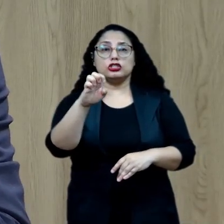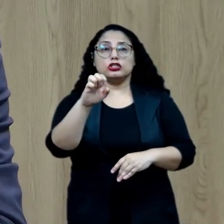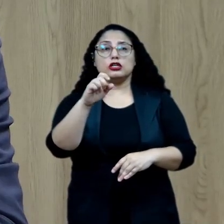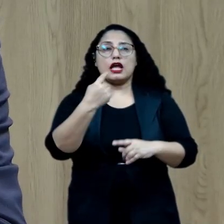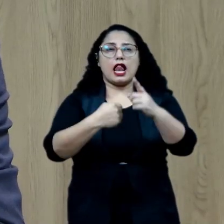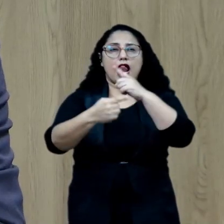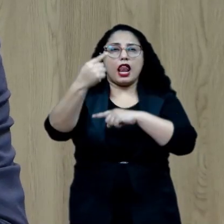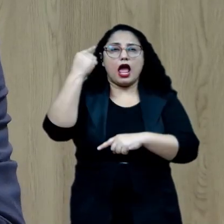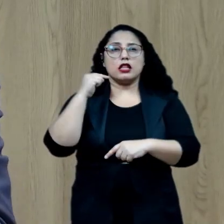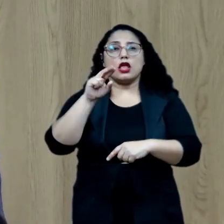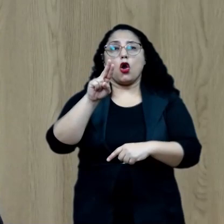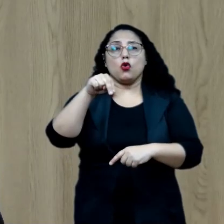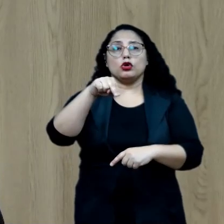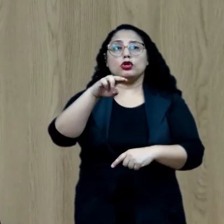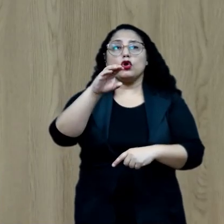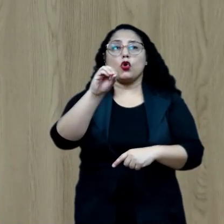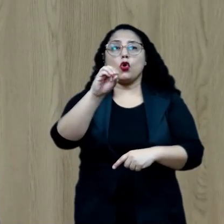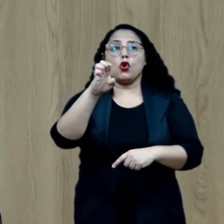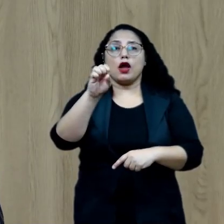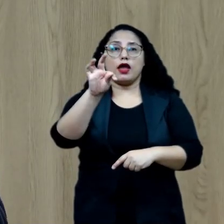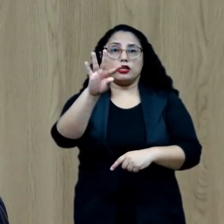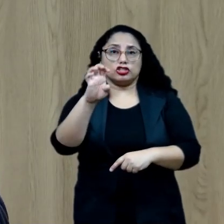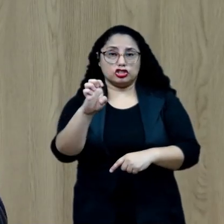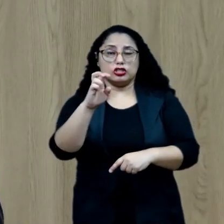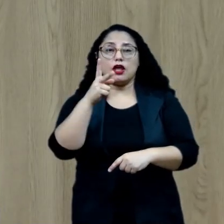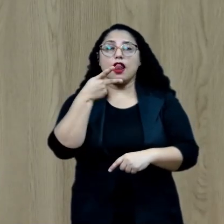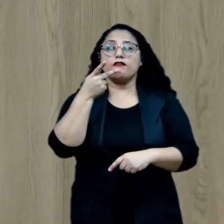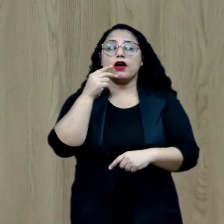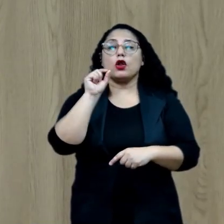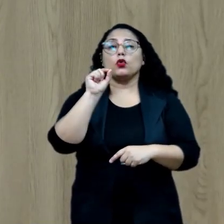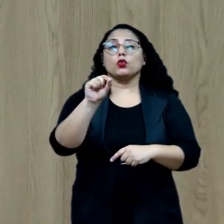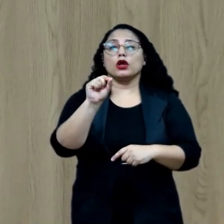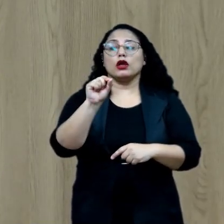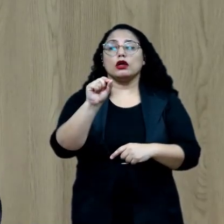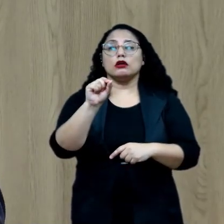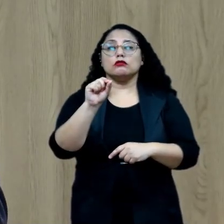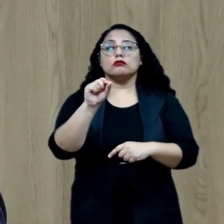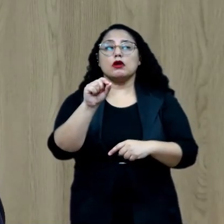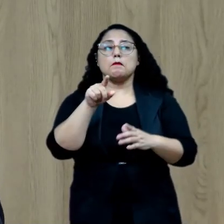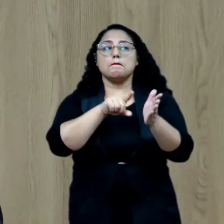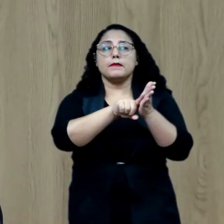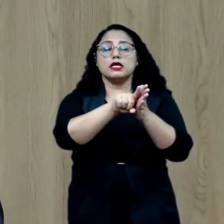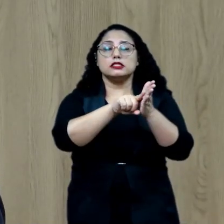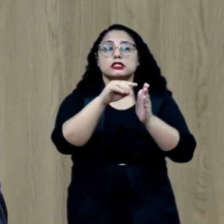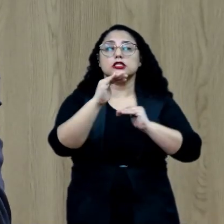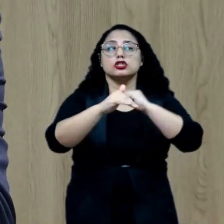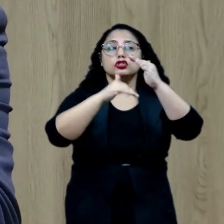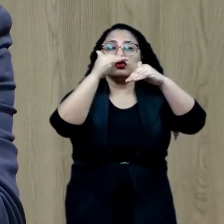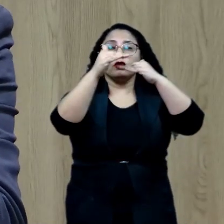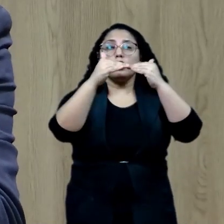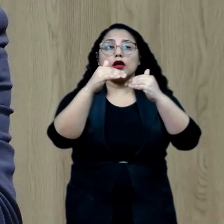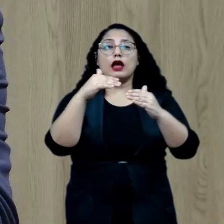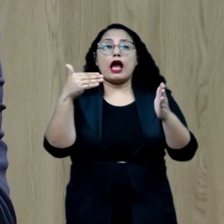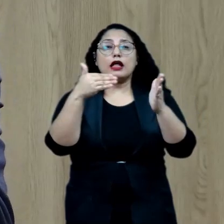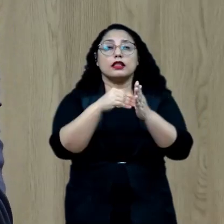Ivanete, lá da UniOeste. Elas falam ali que numa pesquisa que elas desenvolveram, que